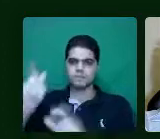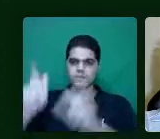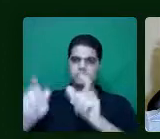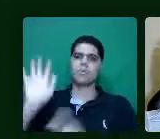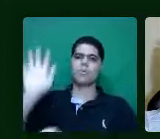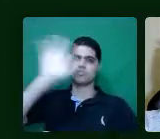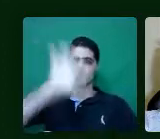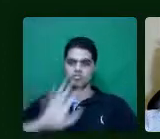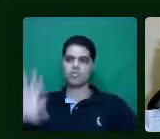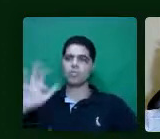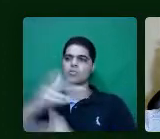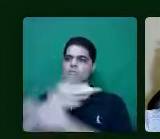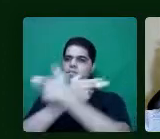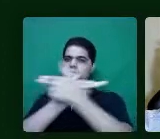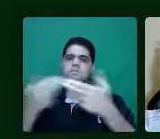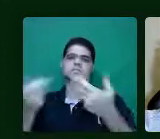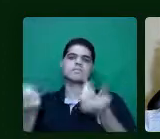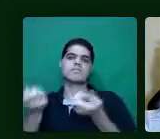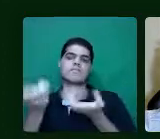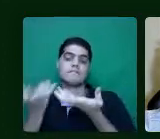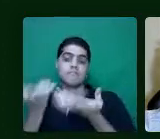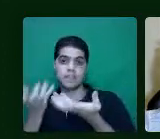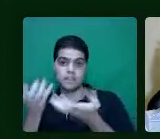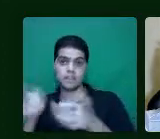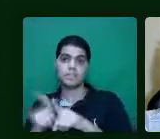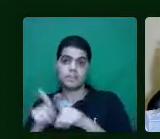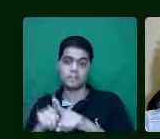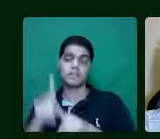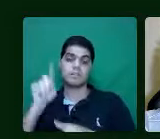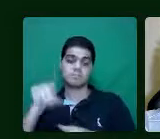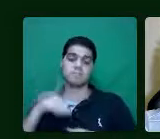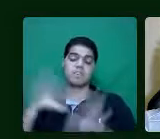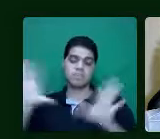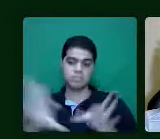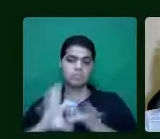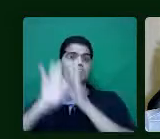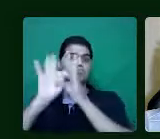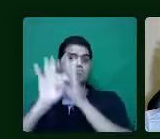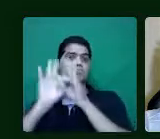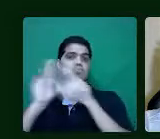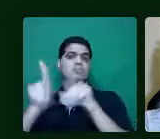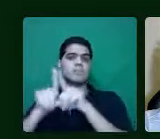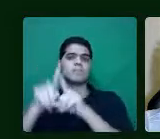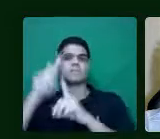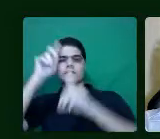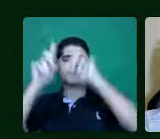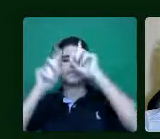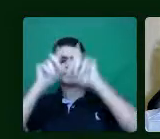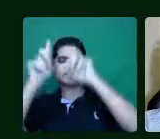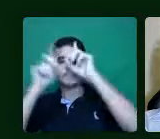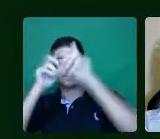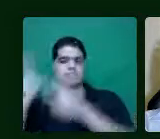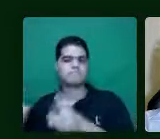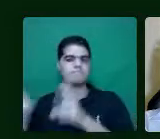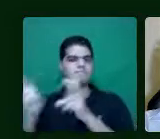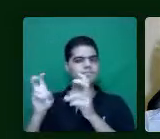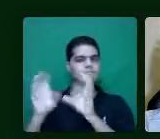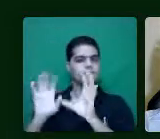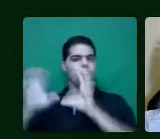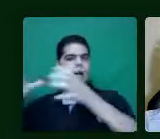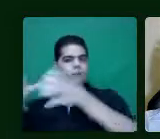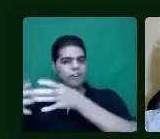necessidades também, em relação ao território, e aí juntos vocês vão poder se complementar ali nessas ideias. Então, pode ser que tenha um time com